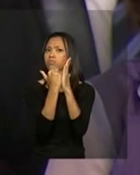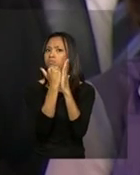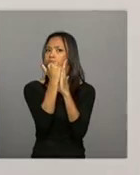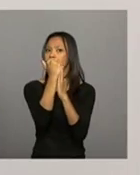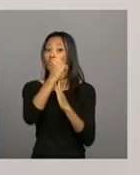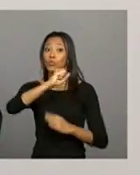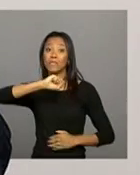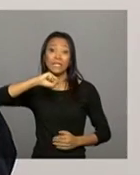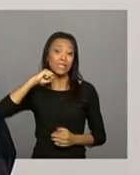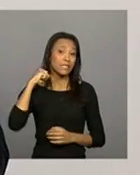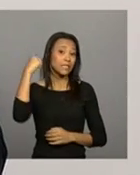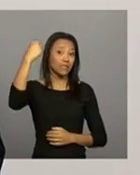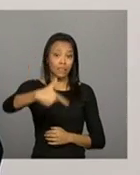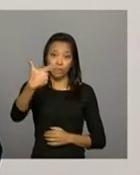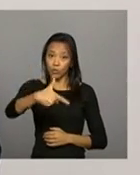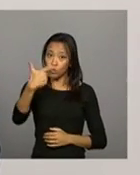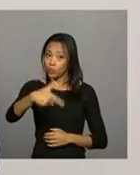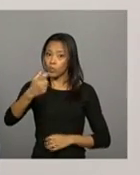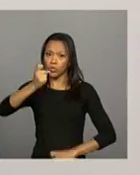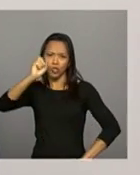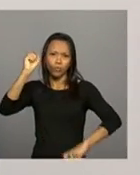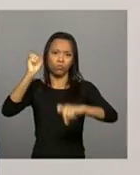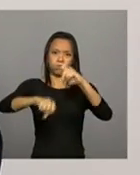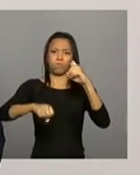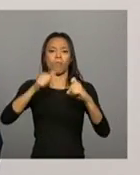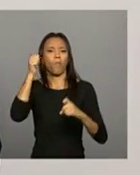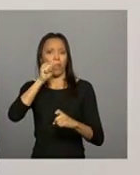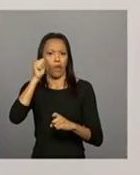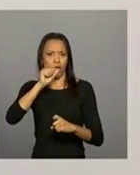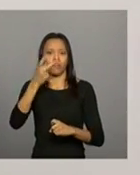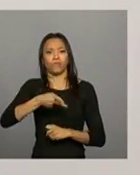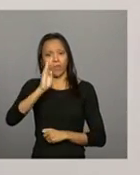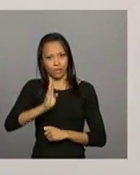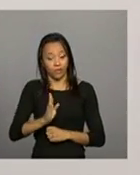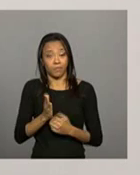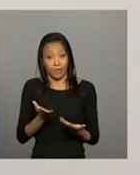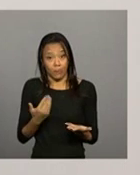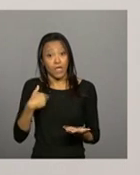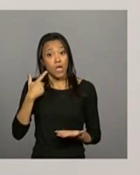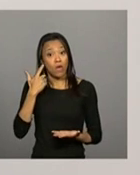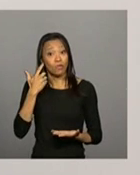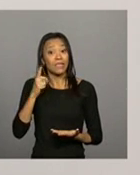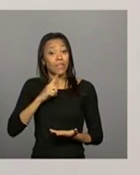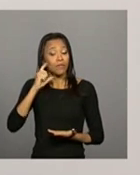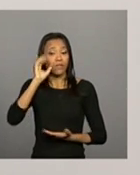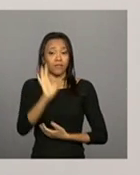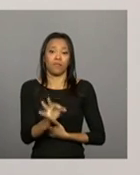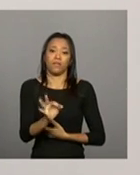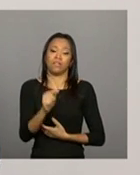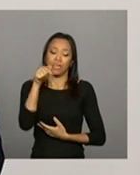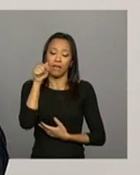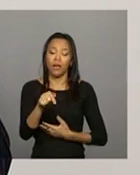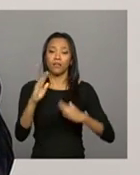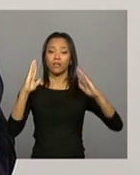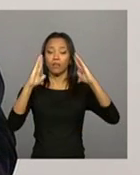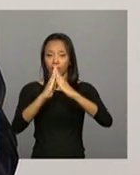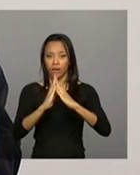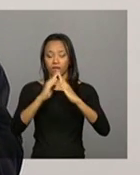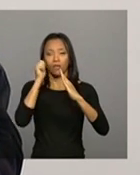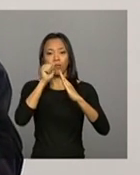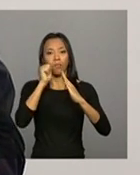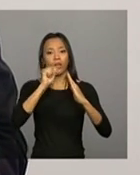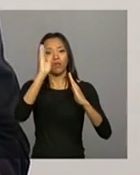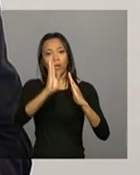de estupros também contra mulheres do Brasil. E eu tenho certeza que essa Casa da Mulher Brasileira, que